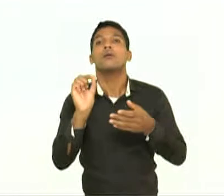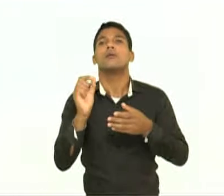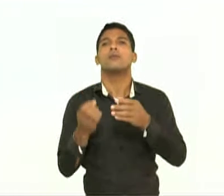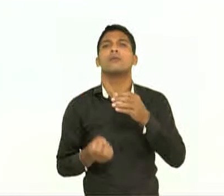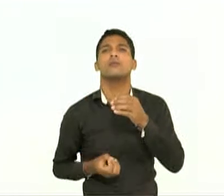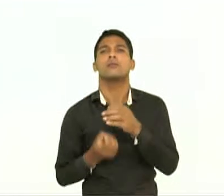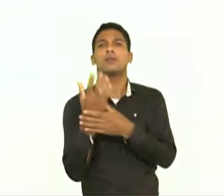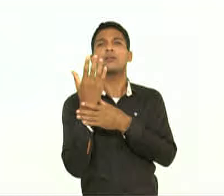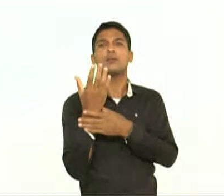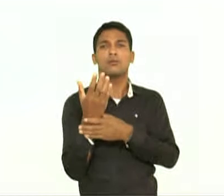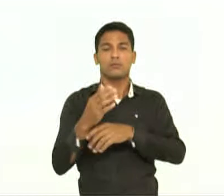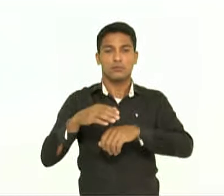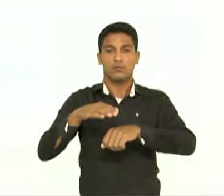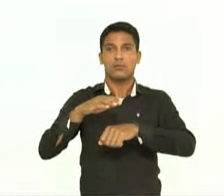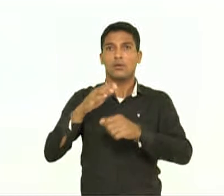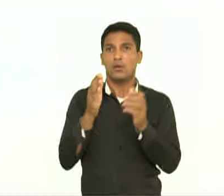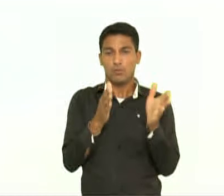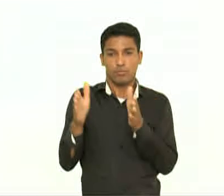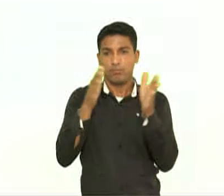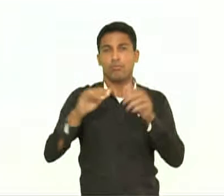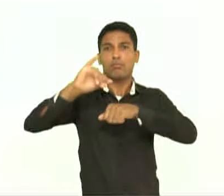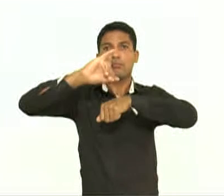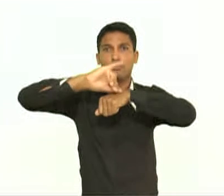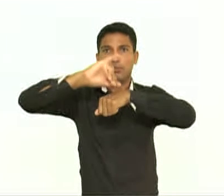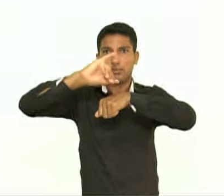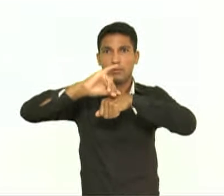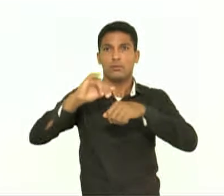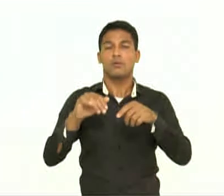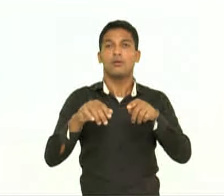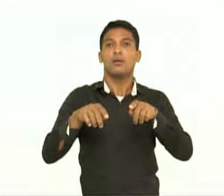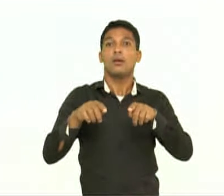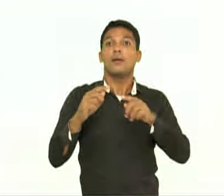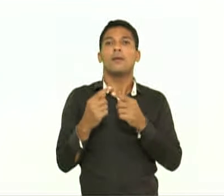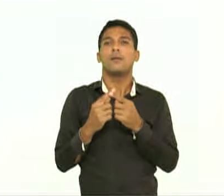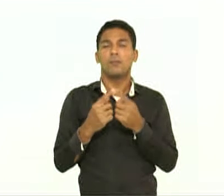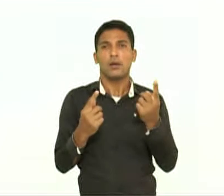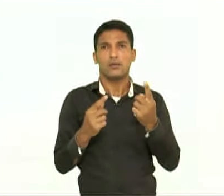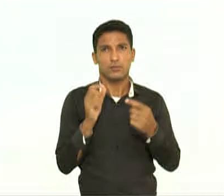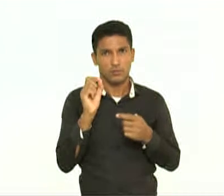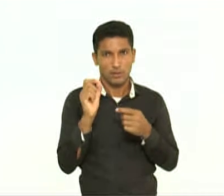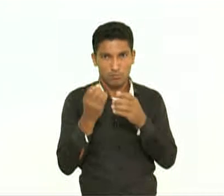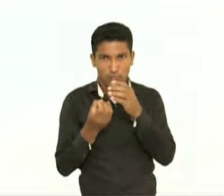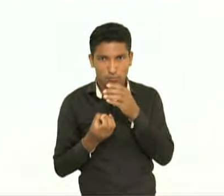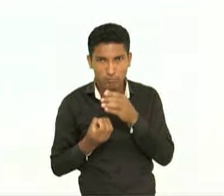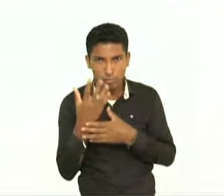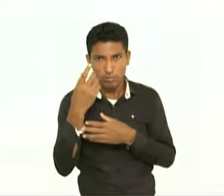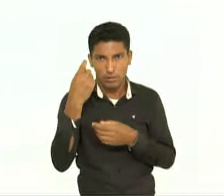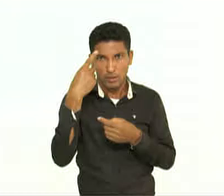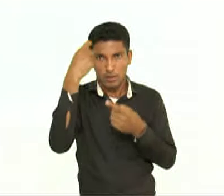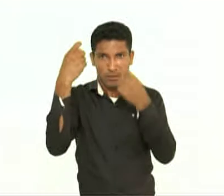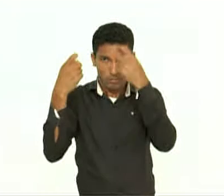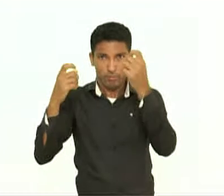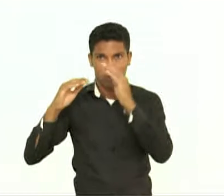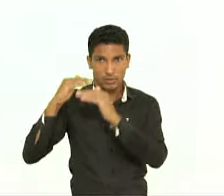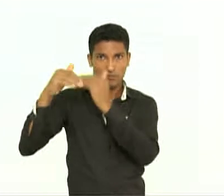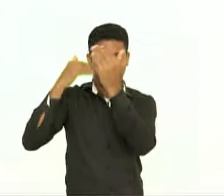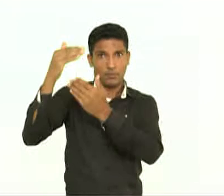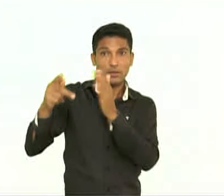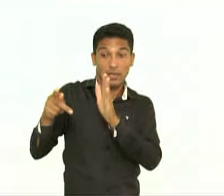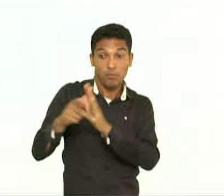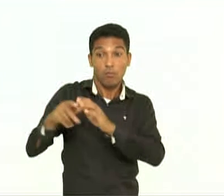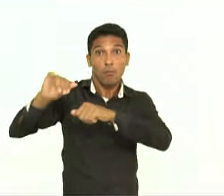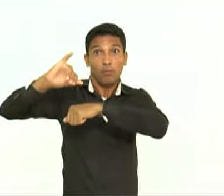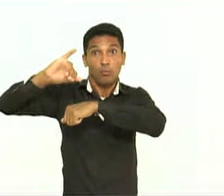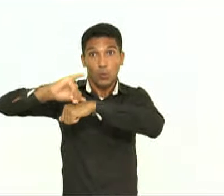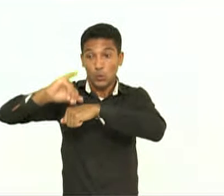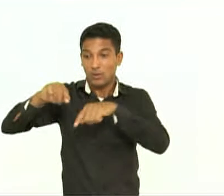desenvolvimento muitas vezes são mantidos no país de origem da marca, então a criação e o desenvolvimento. Já a